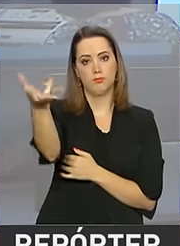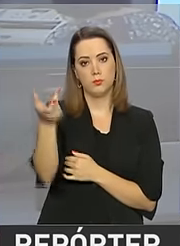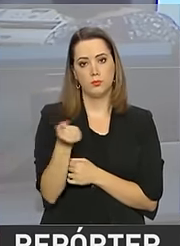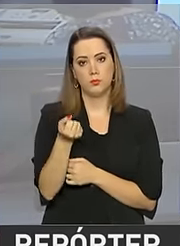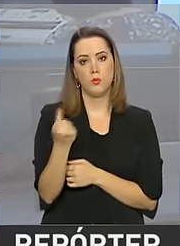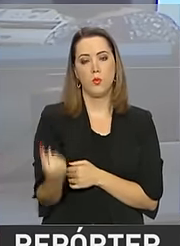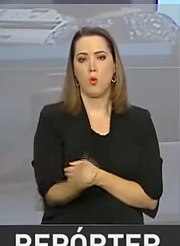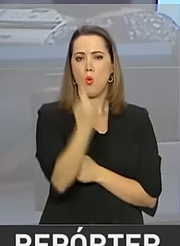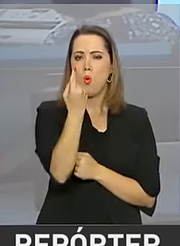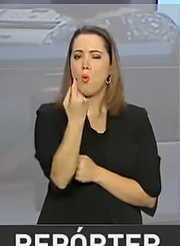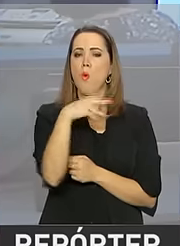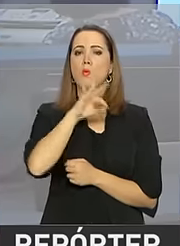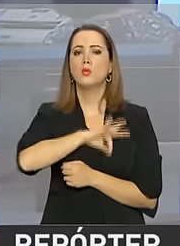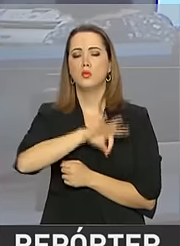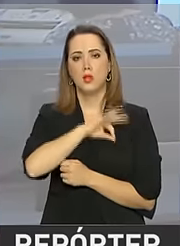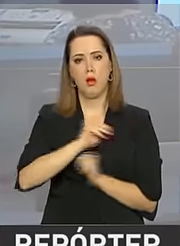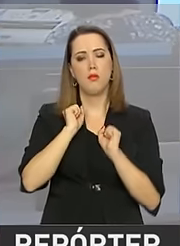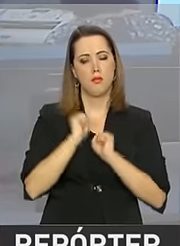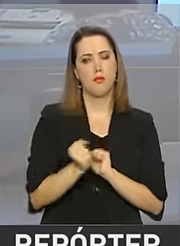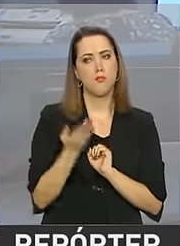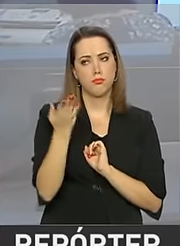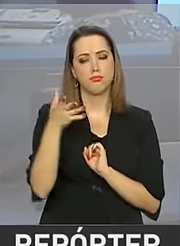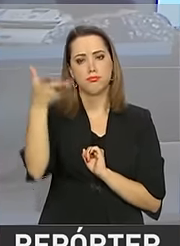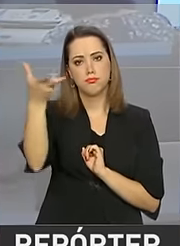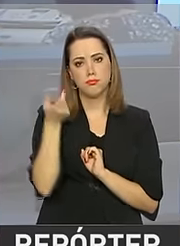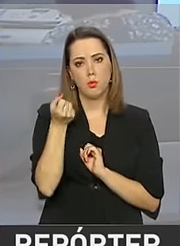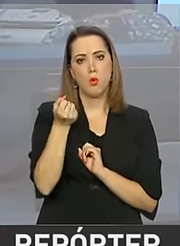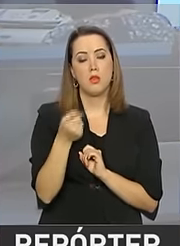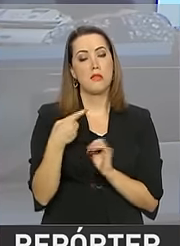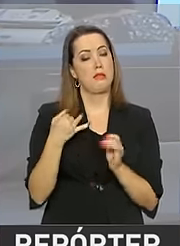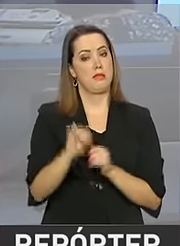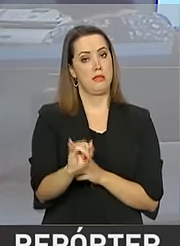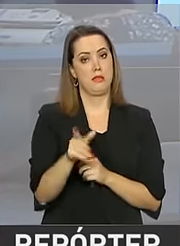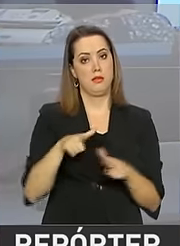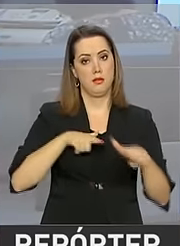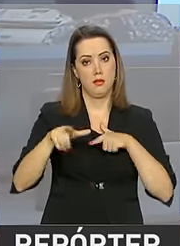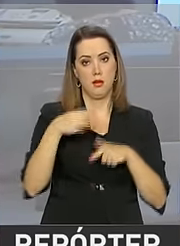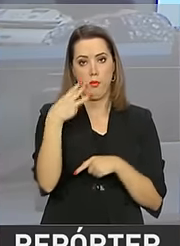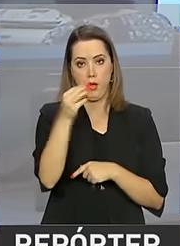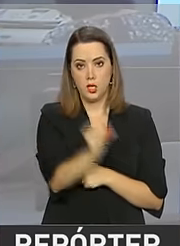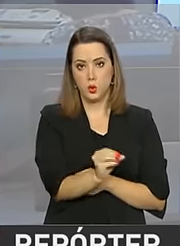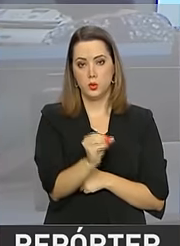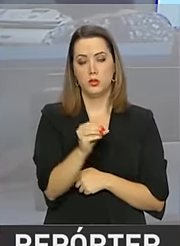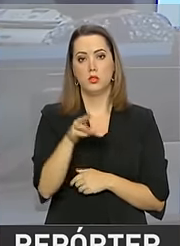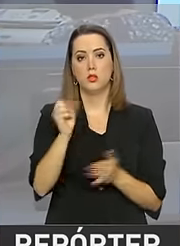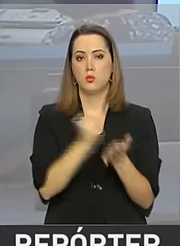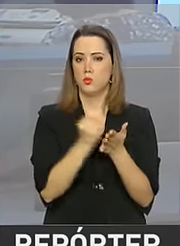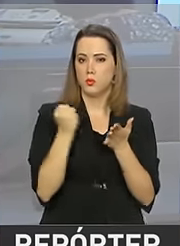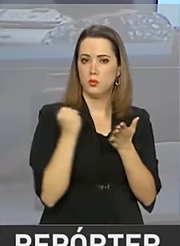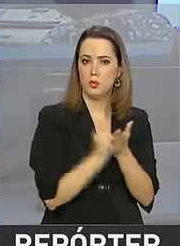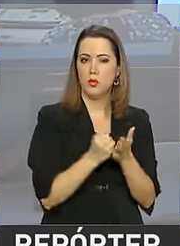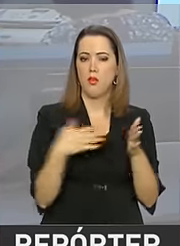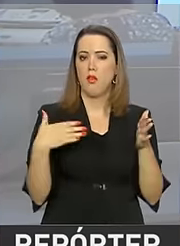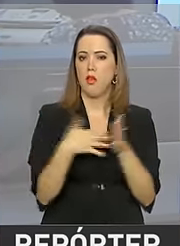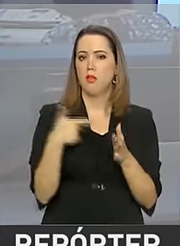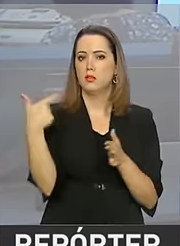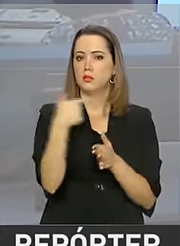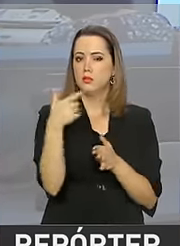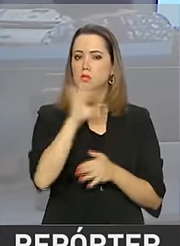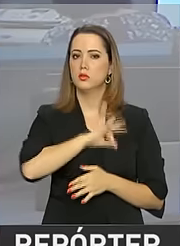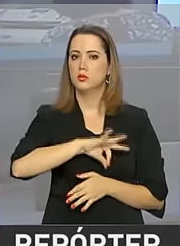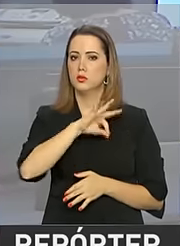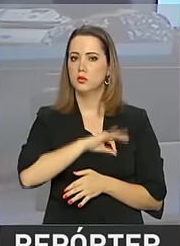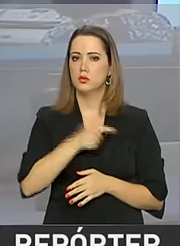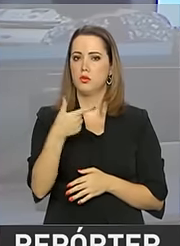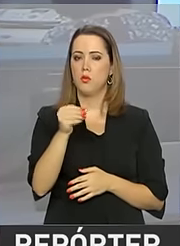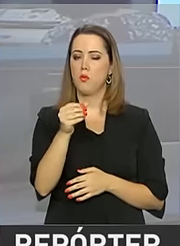um salário mínimo quem trabalhou por pelo menos 30 dias com carteira assinada e teve salário médio de até dois salários